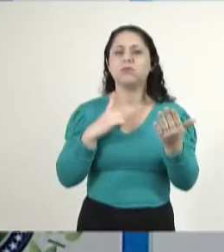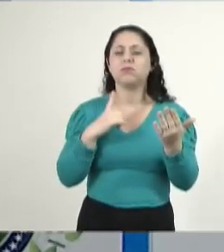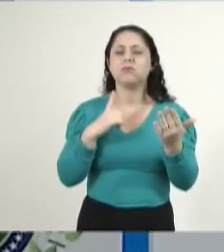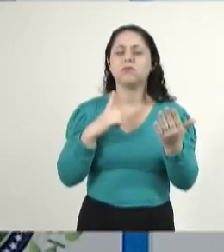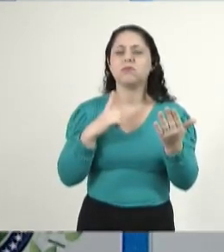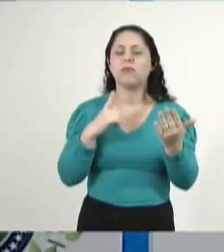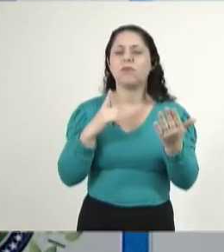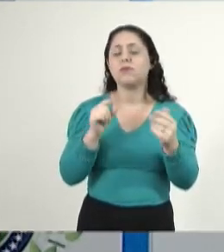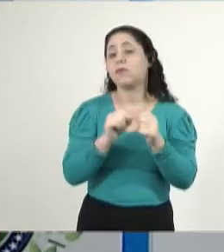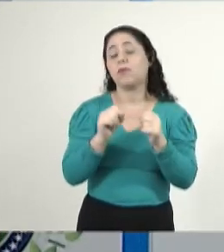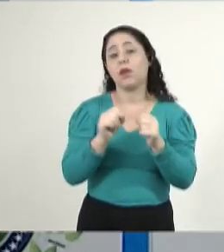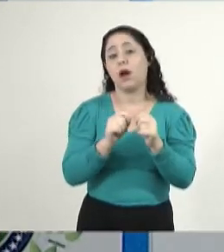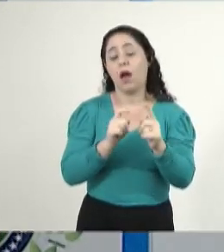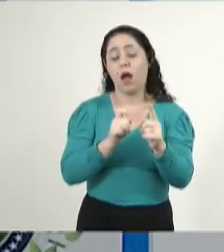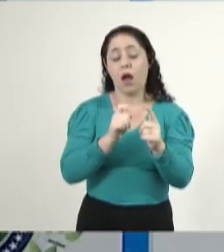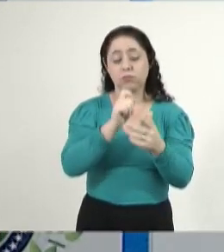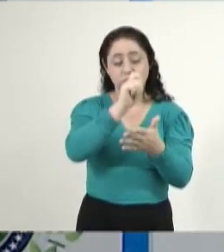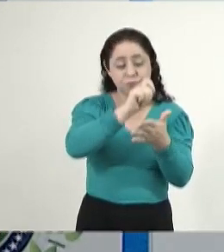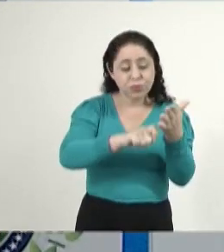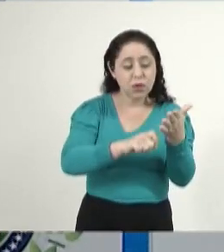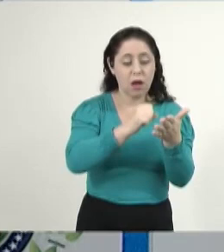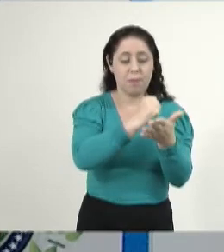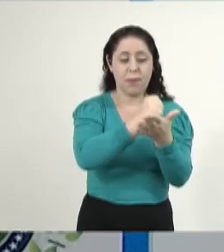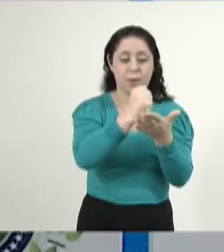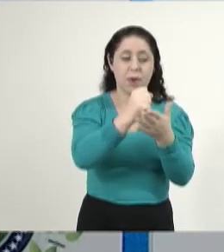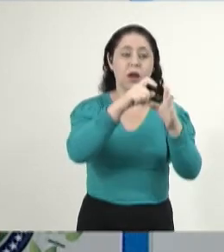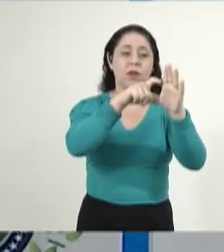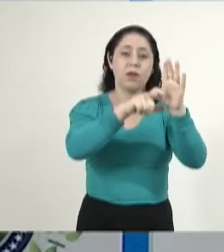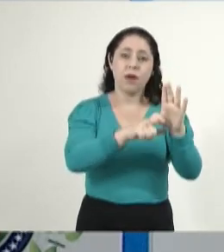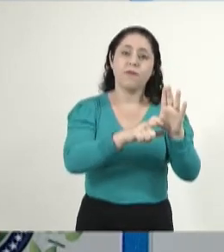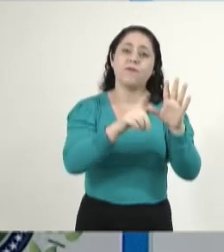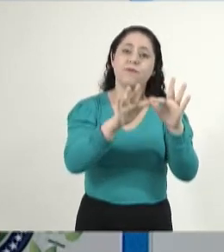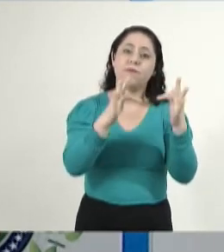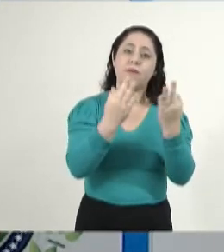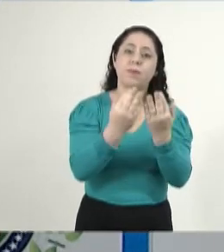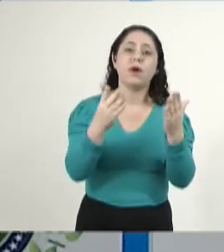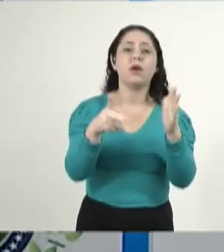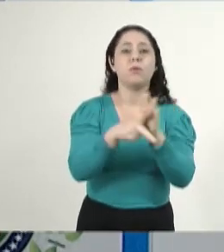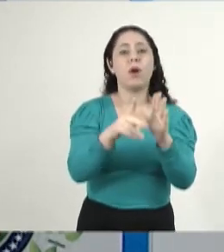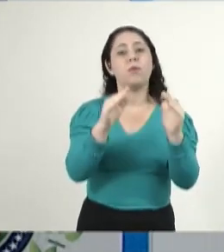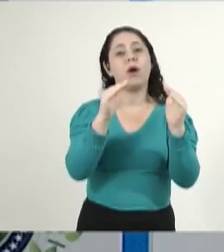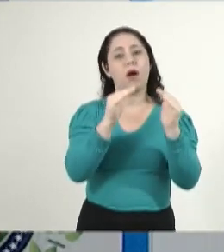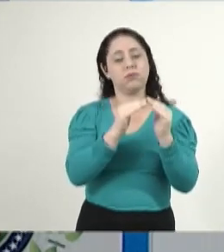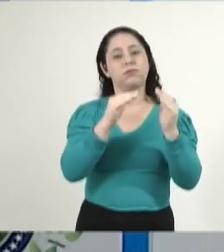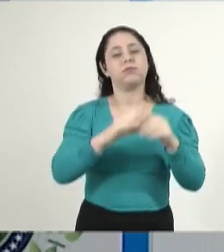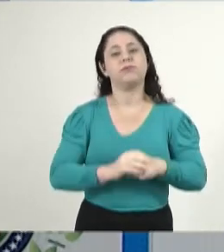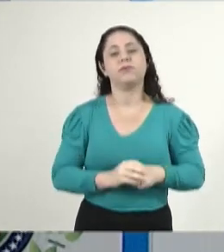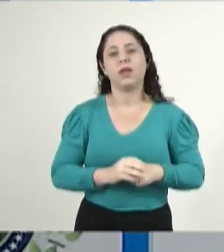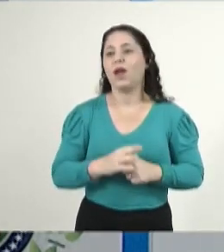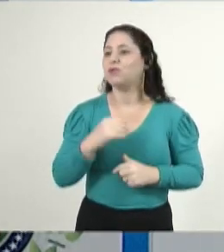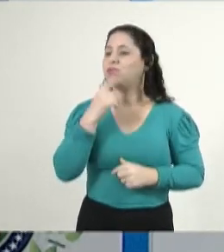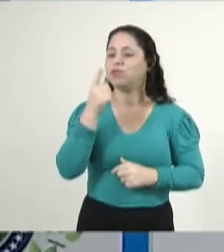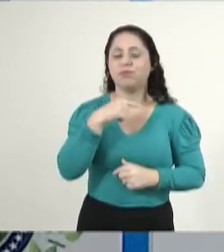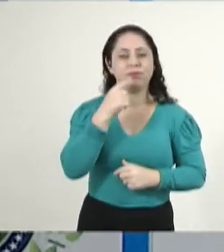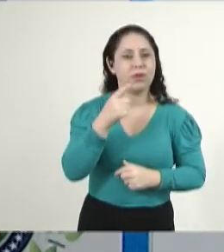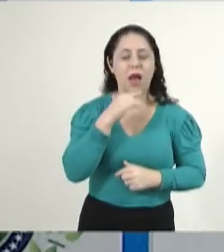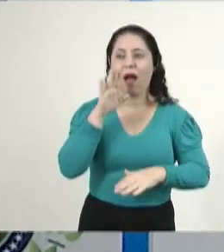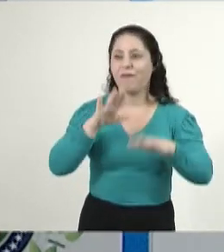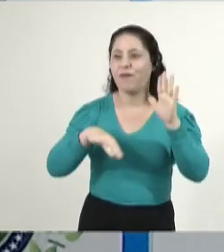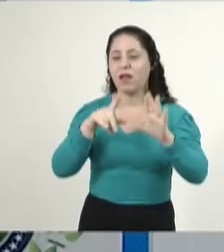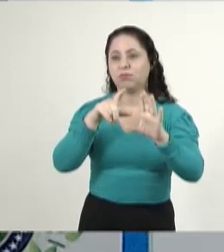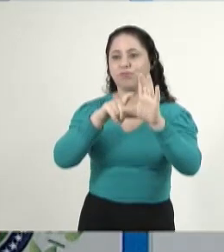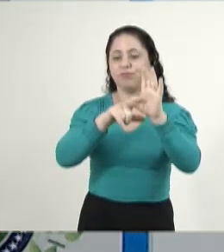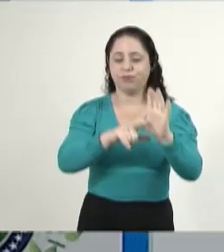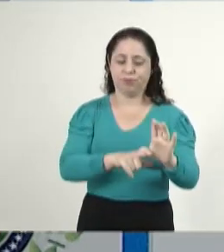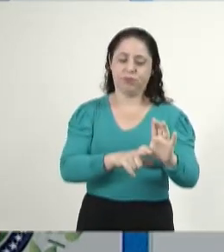intenção é fazer a regularização das famílias beneficiadas por programas habitacionais e que não conseguiram, por uma razão ou